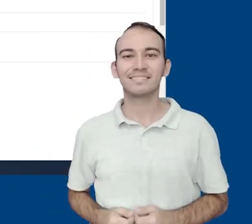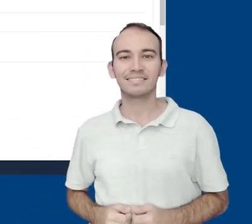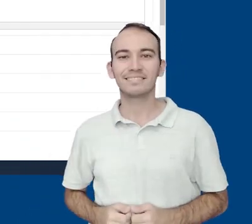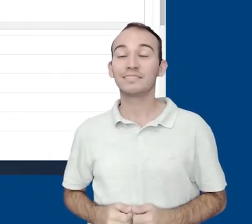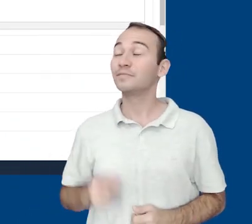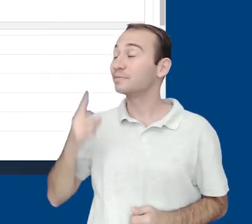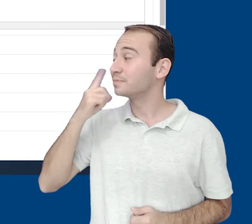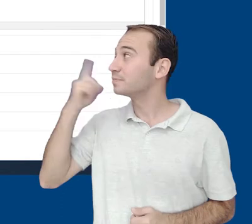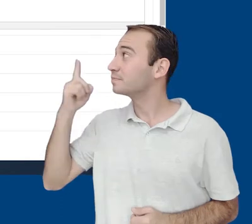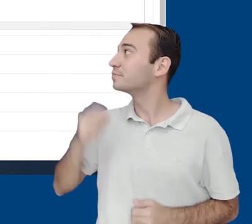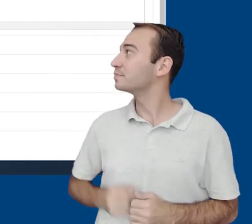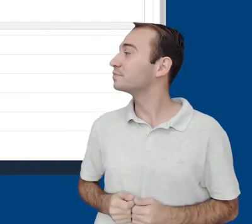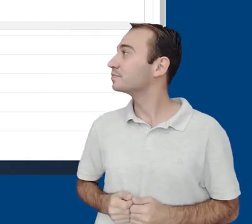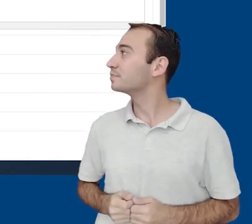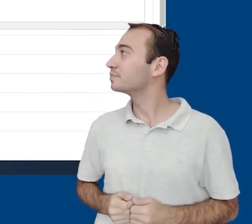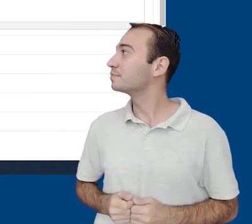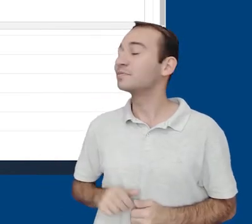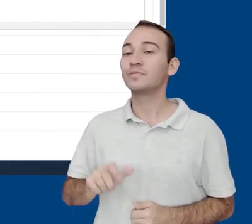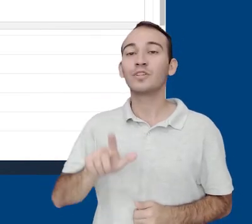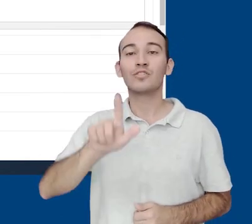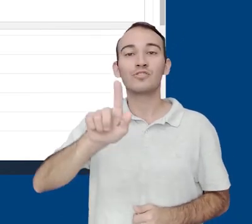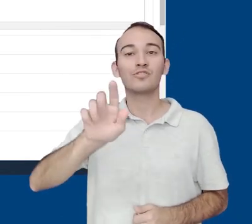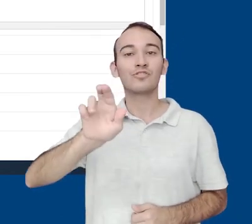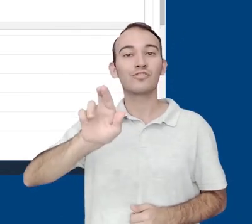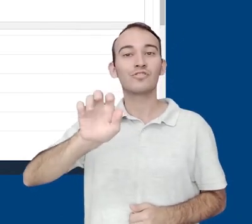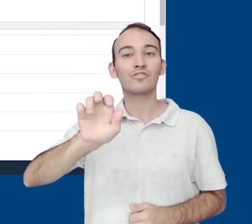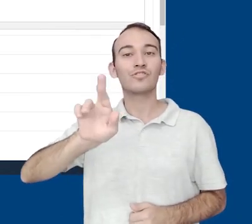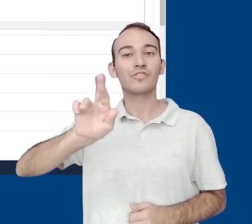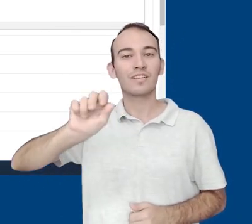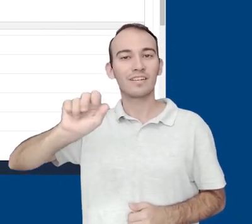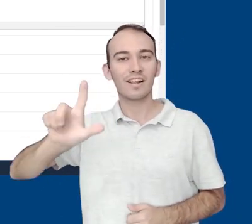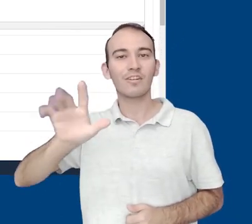voltaremos aqui em geral. Vamos preencher.